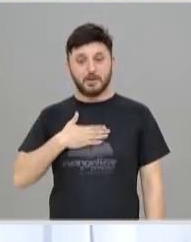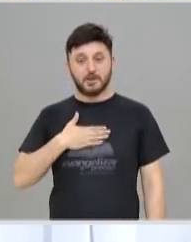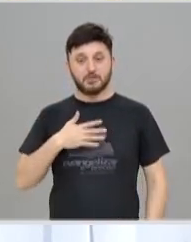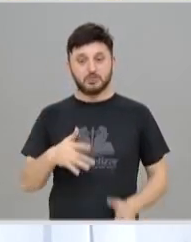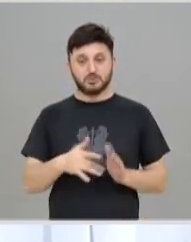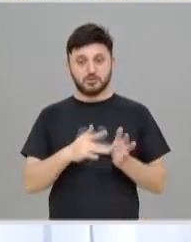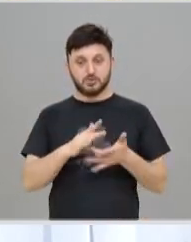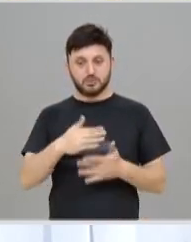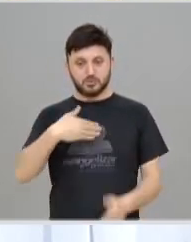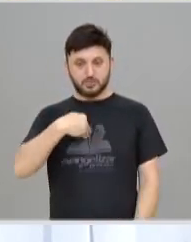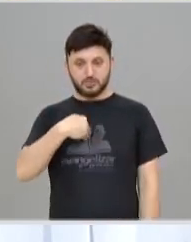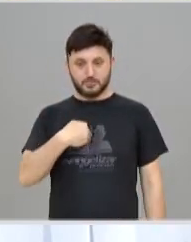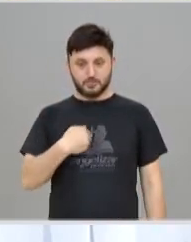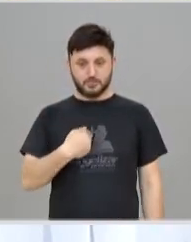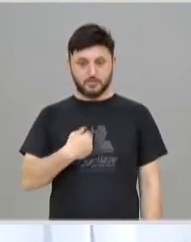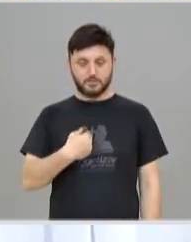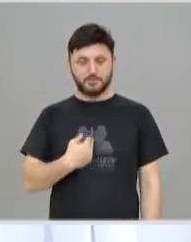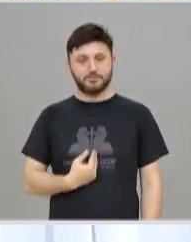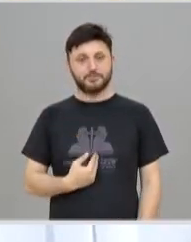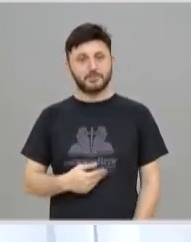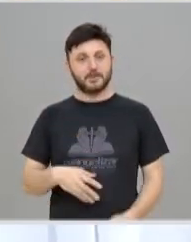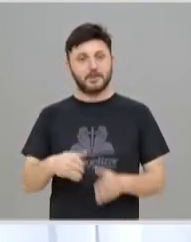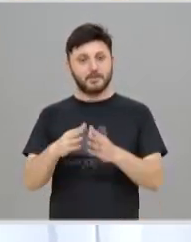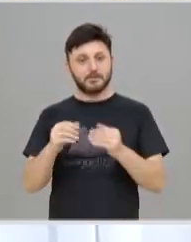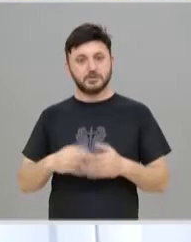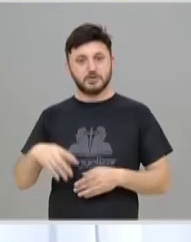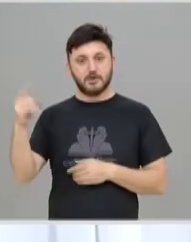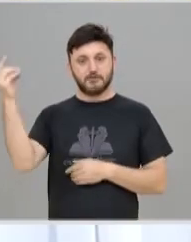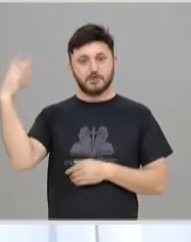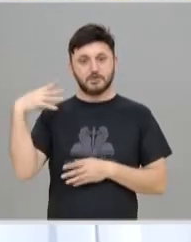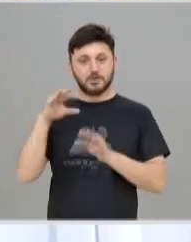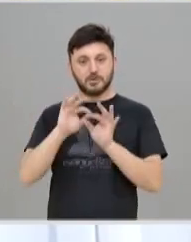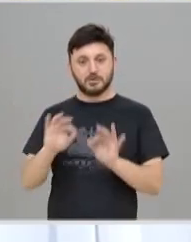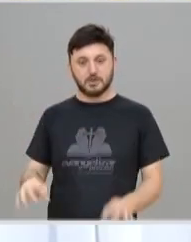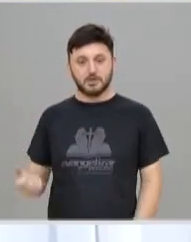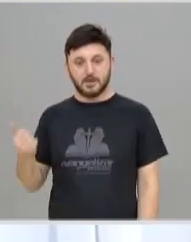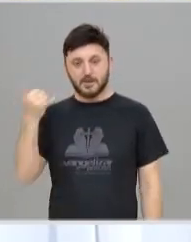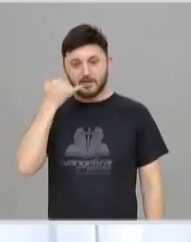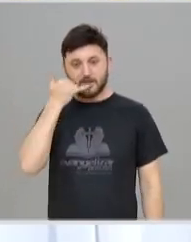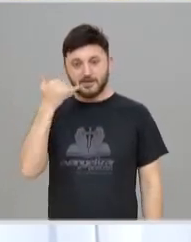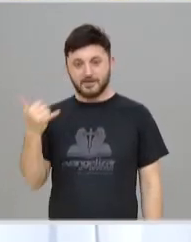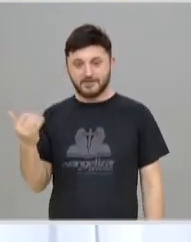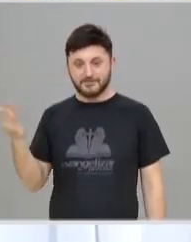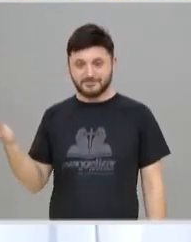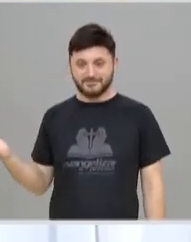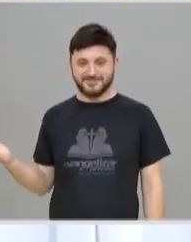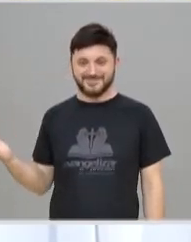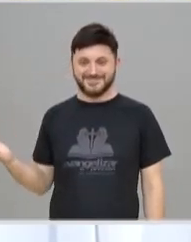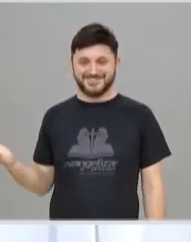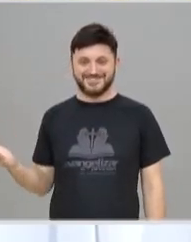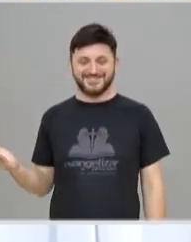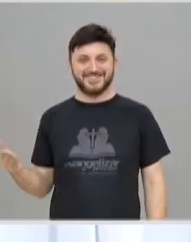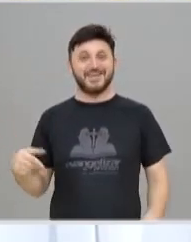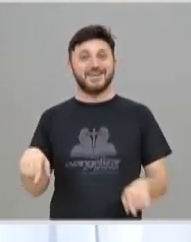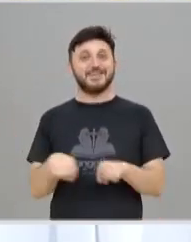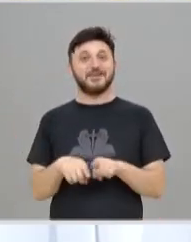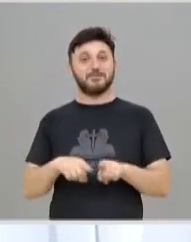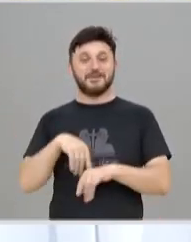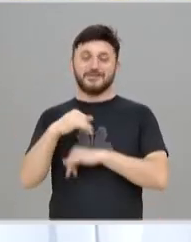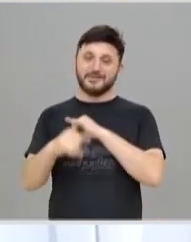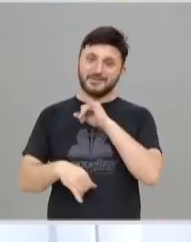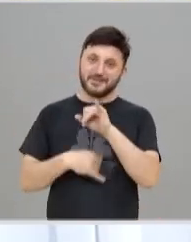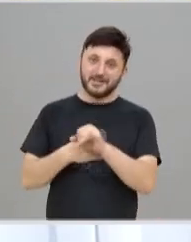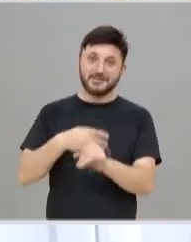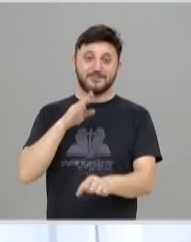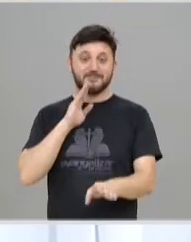pedindo a virtude da humildade. Ligue para 0 operadora 41 3221-6060 no dígito 1